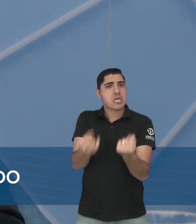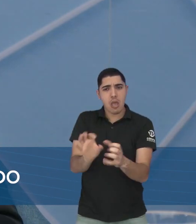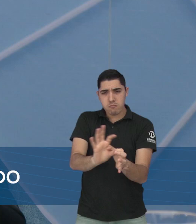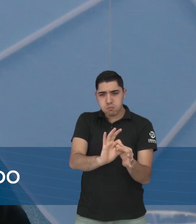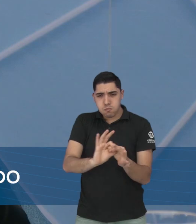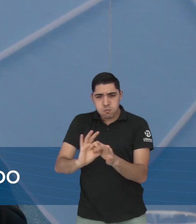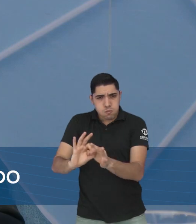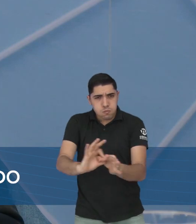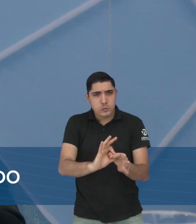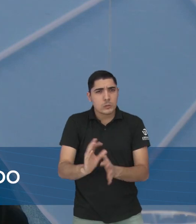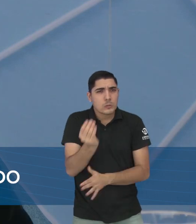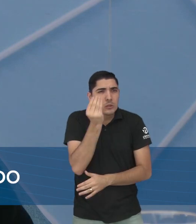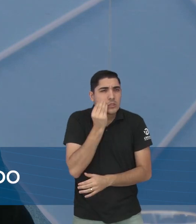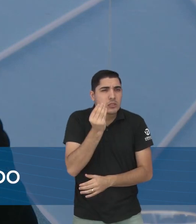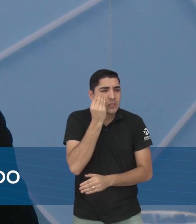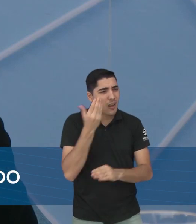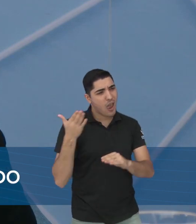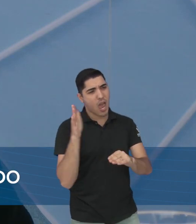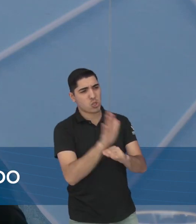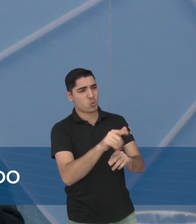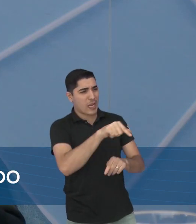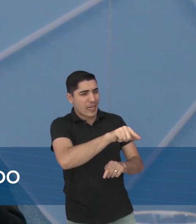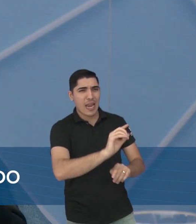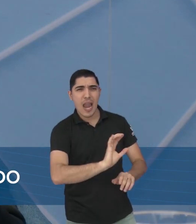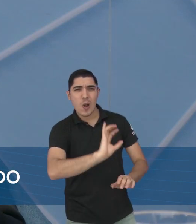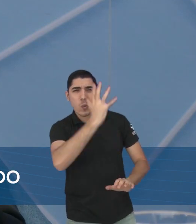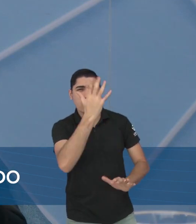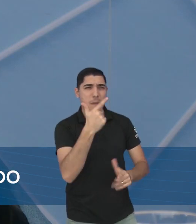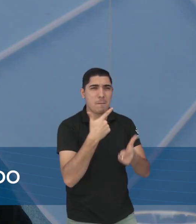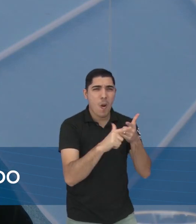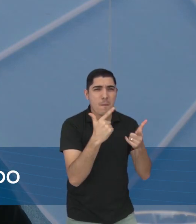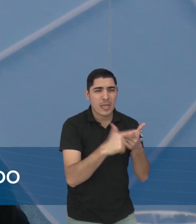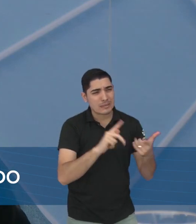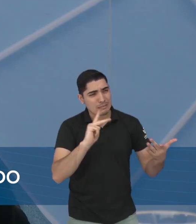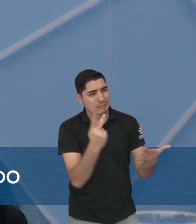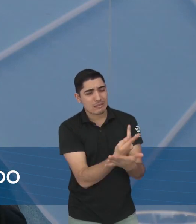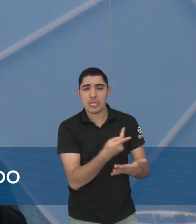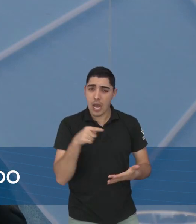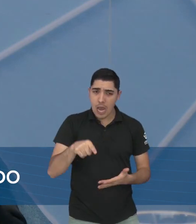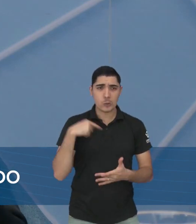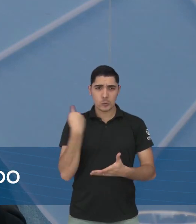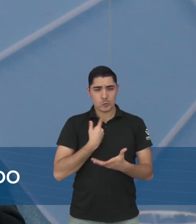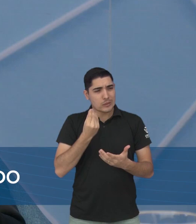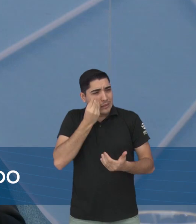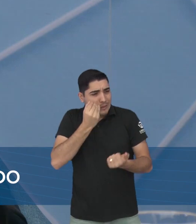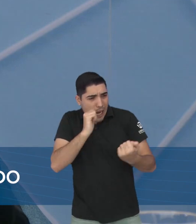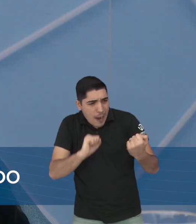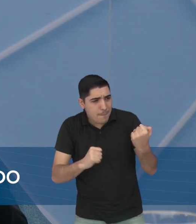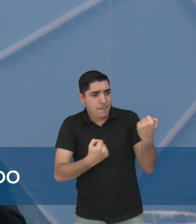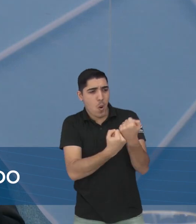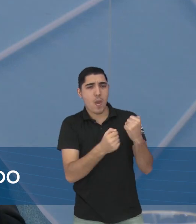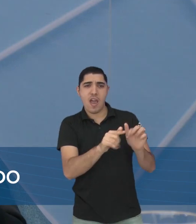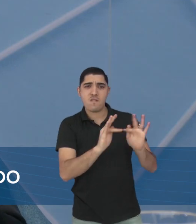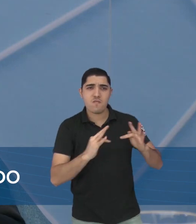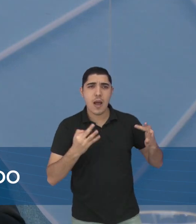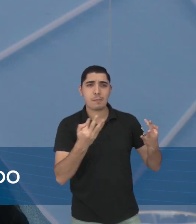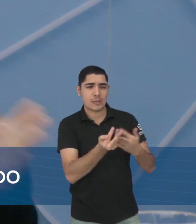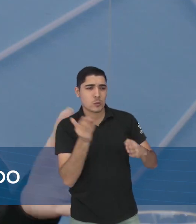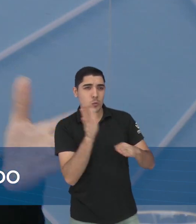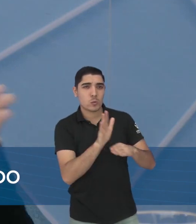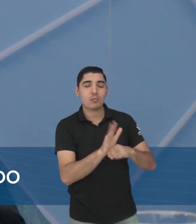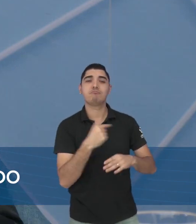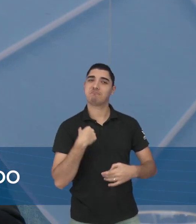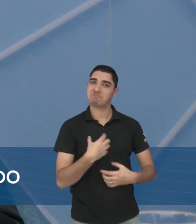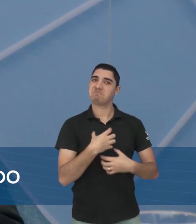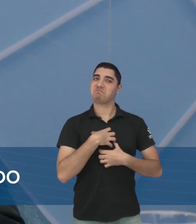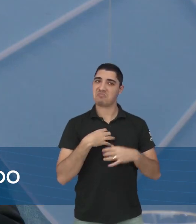une para tentar, de uma maneira, ajudar aquela situação, para tentar levar um apoio para aquelas famílias que estão naquele momento. Então, isso também